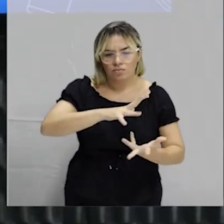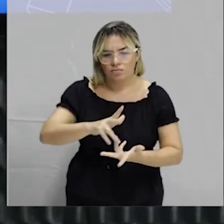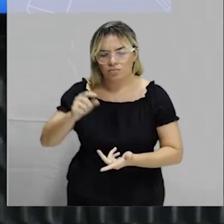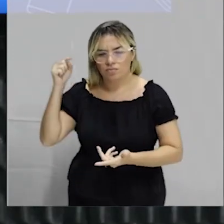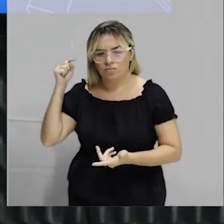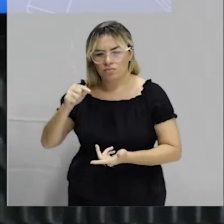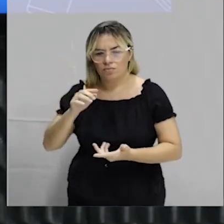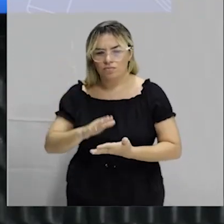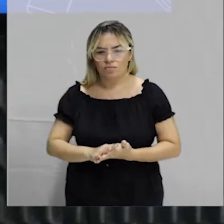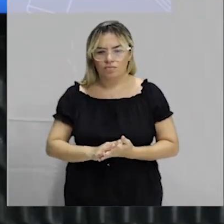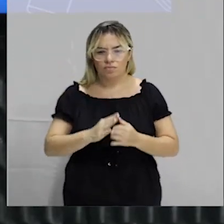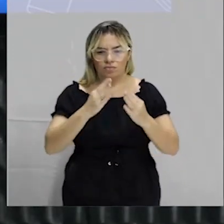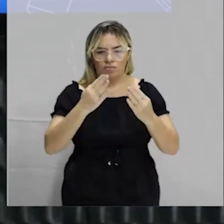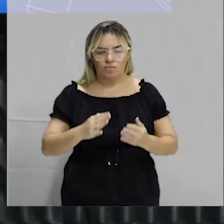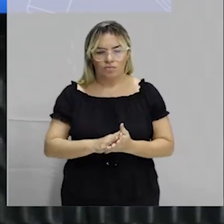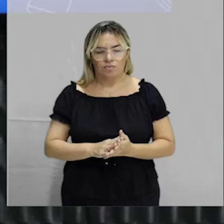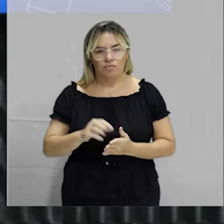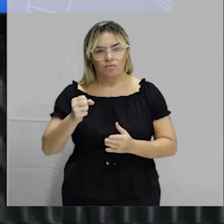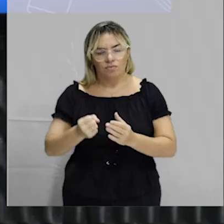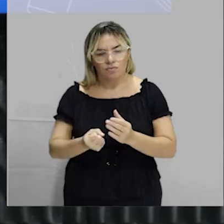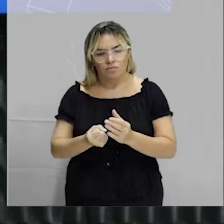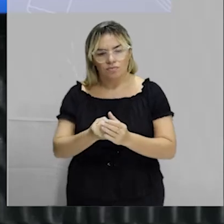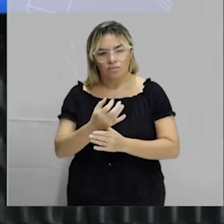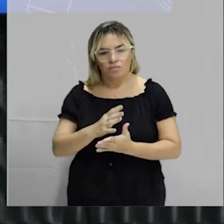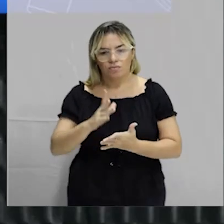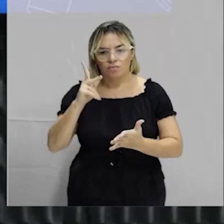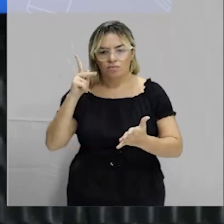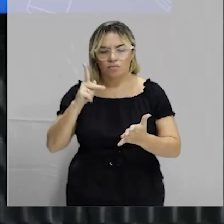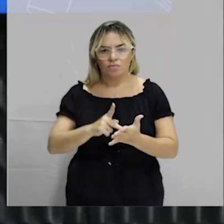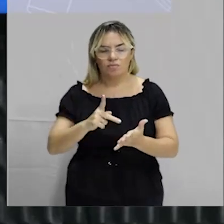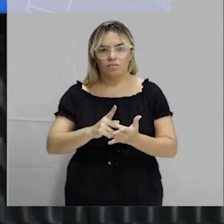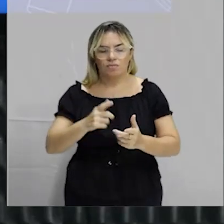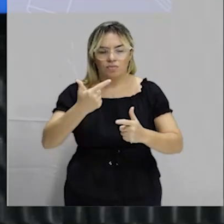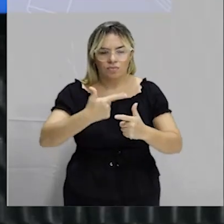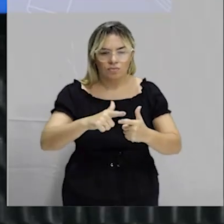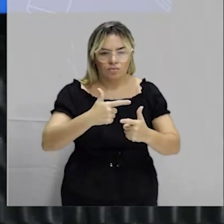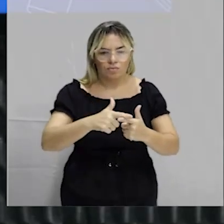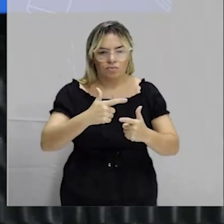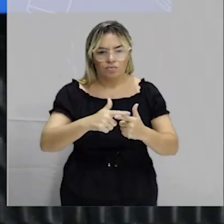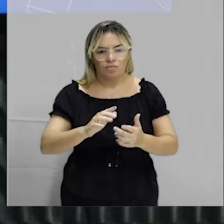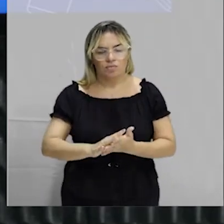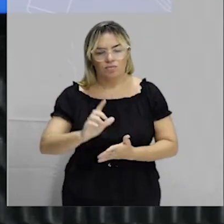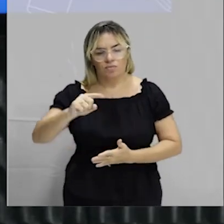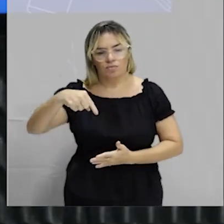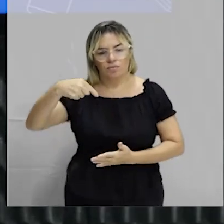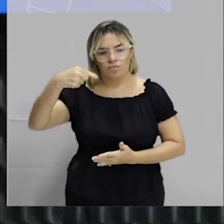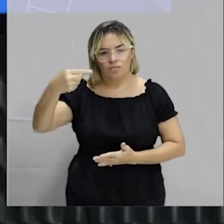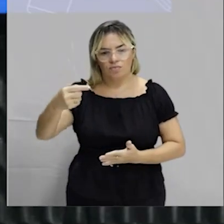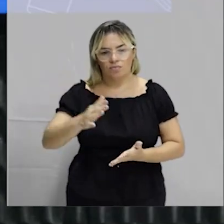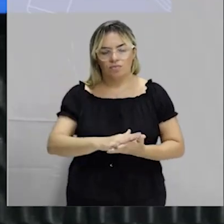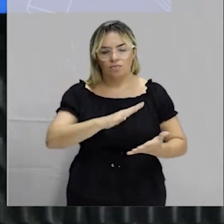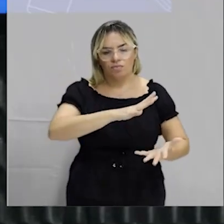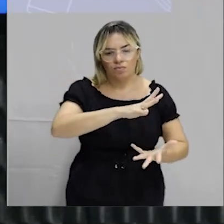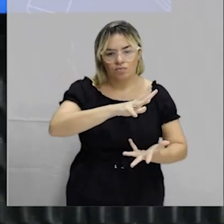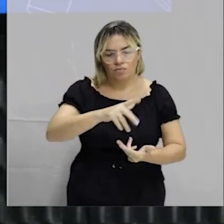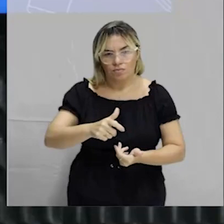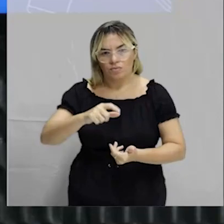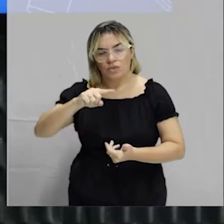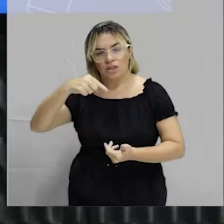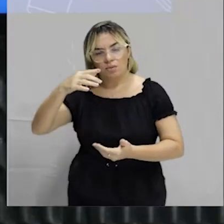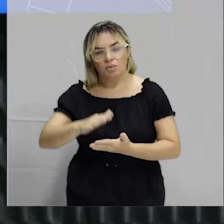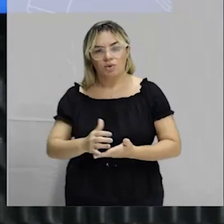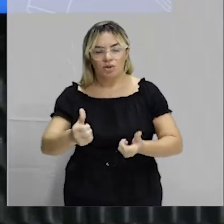de colapso verdadeiramente mundial. No pós-Primeira Guerra, esse colapso é a crise